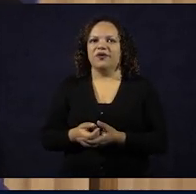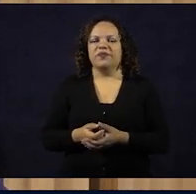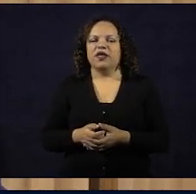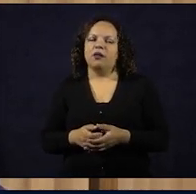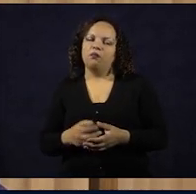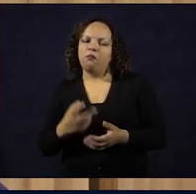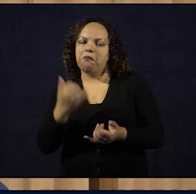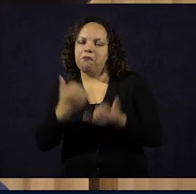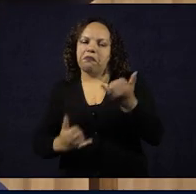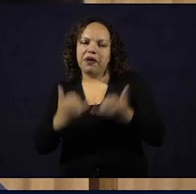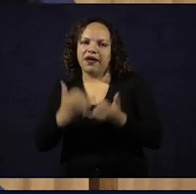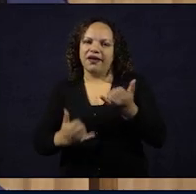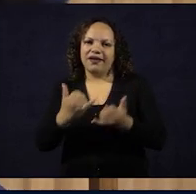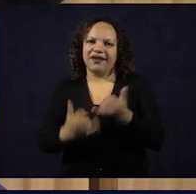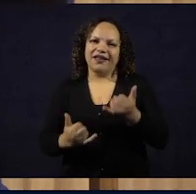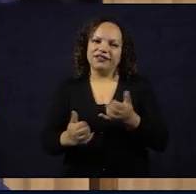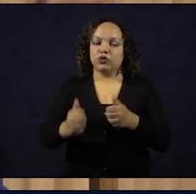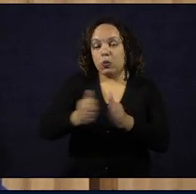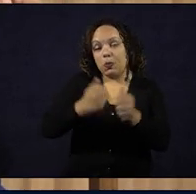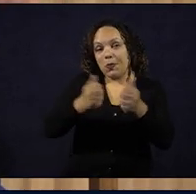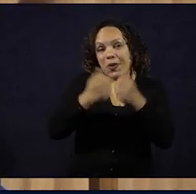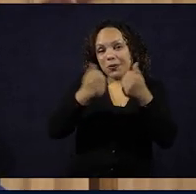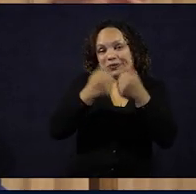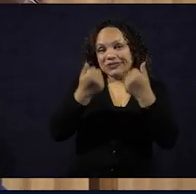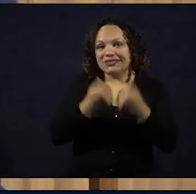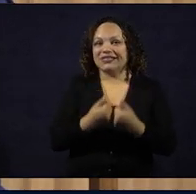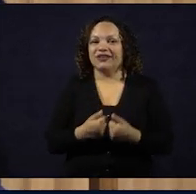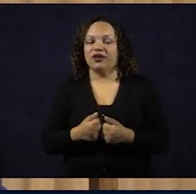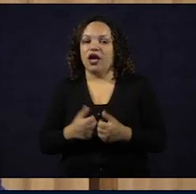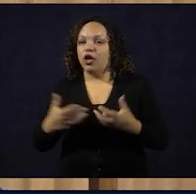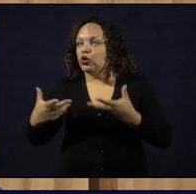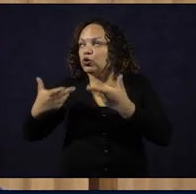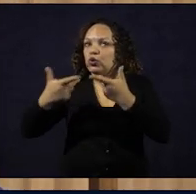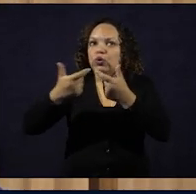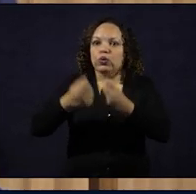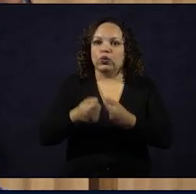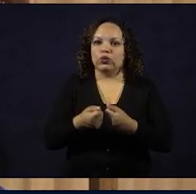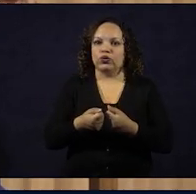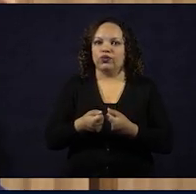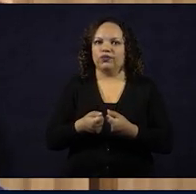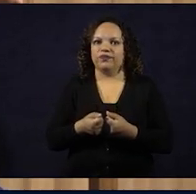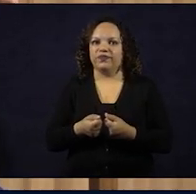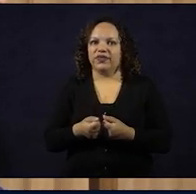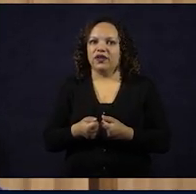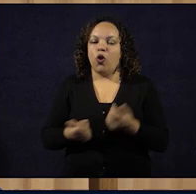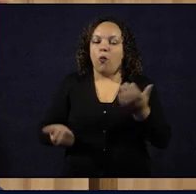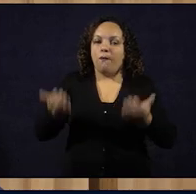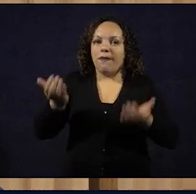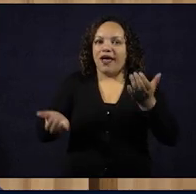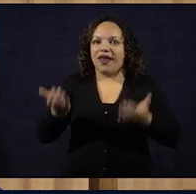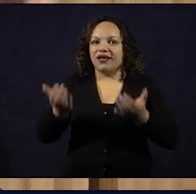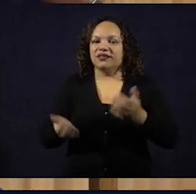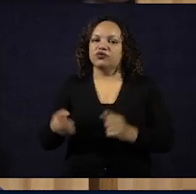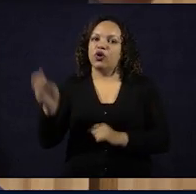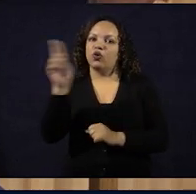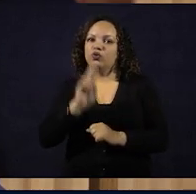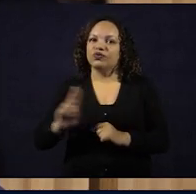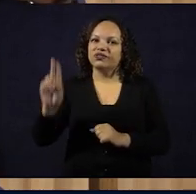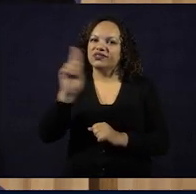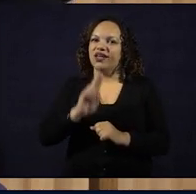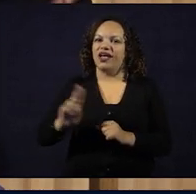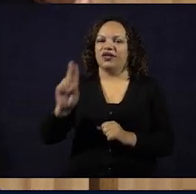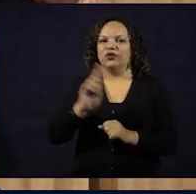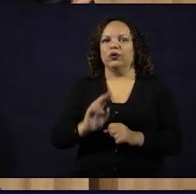do financiamento corporativo em todos os setores é via Mercado de Capitais o balanço dos bancos ele é usado para um